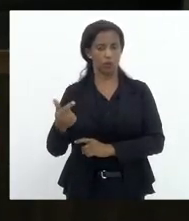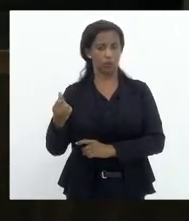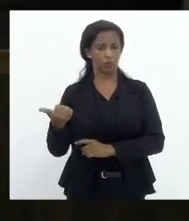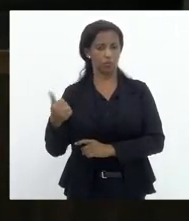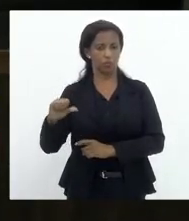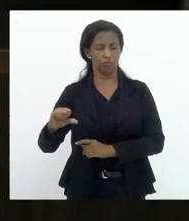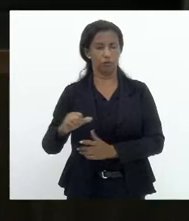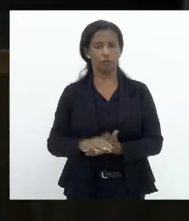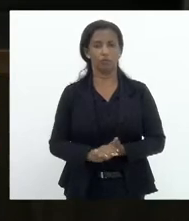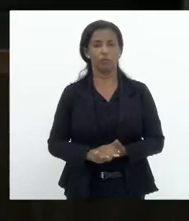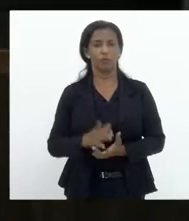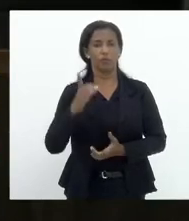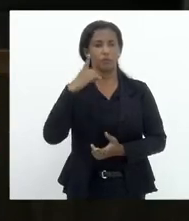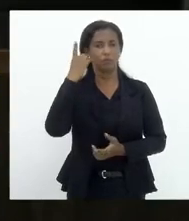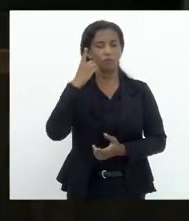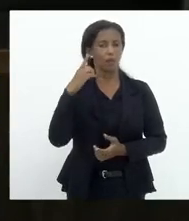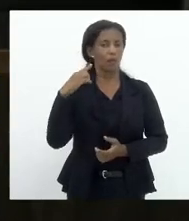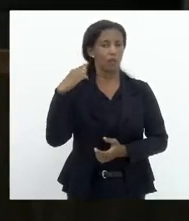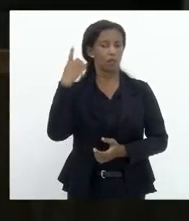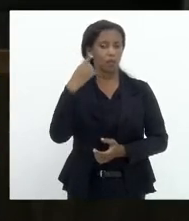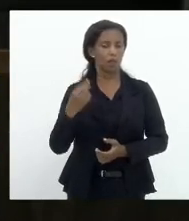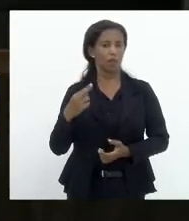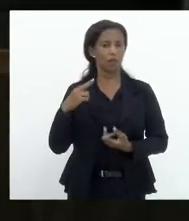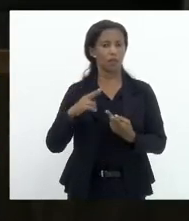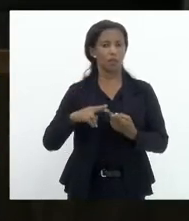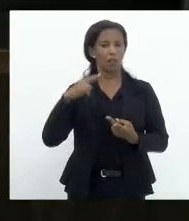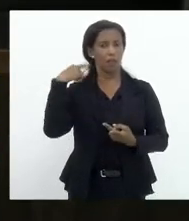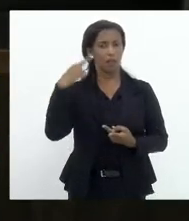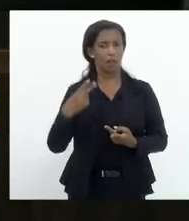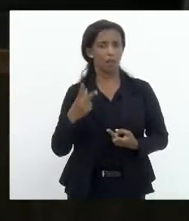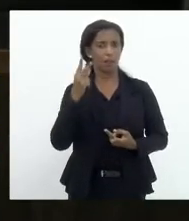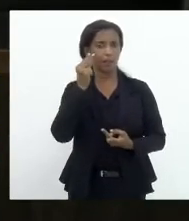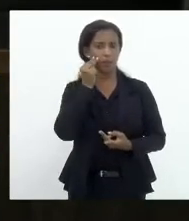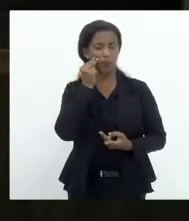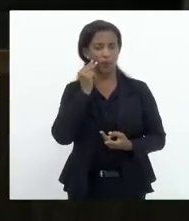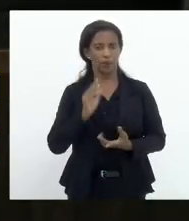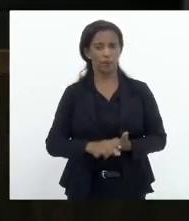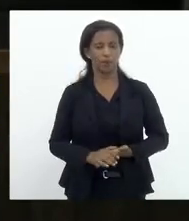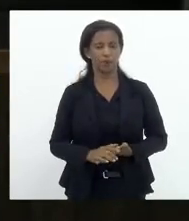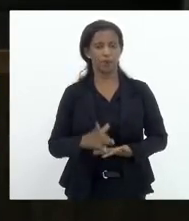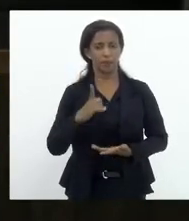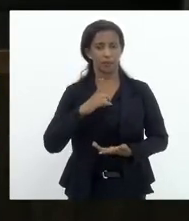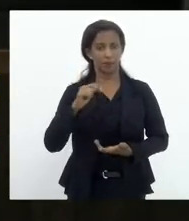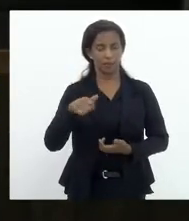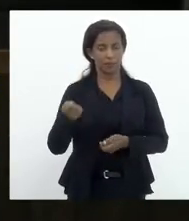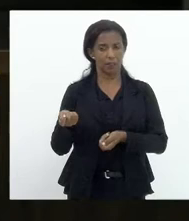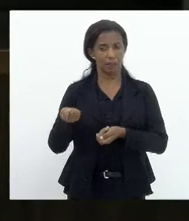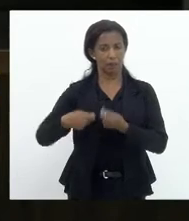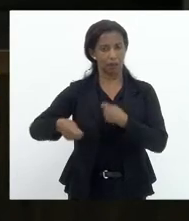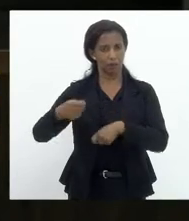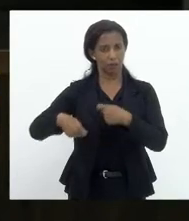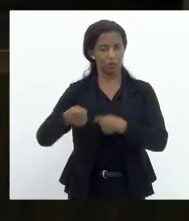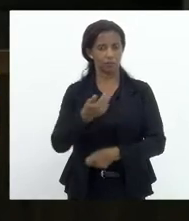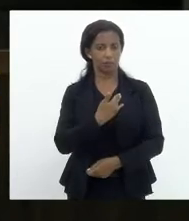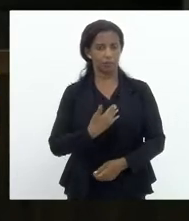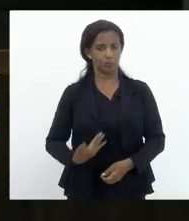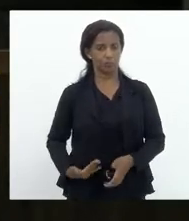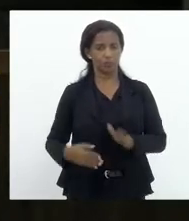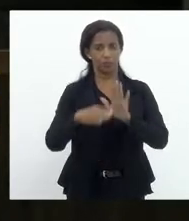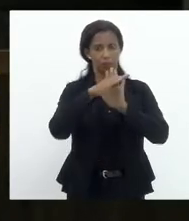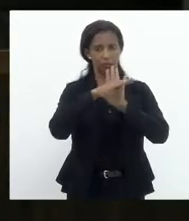de autoria das deputadas Dani Monteiro Renata Souza e Mônica Francisco que institui no âmbito da administração pública